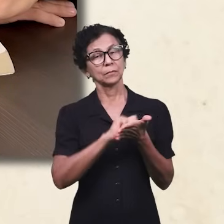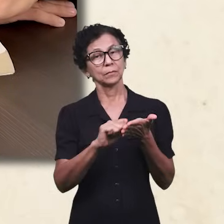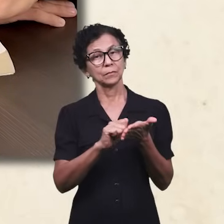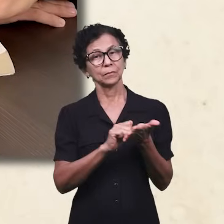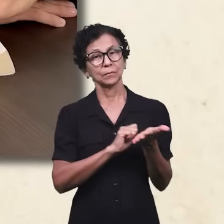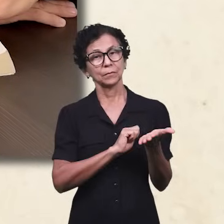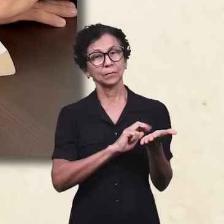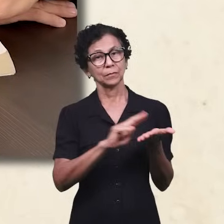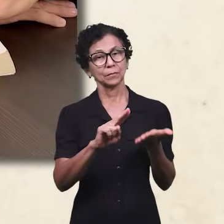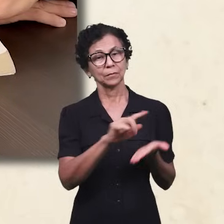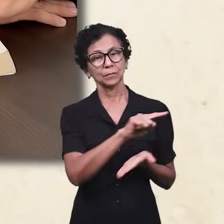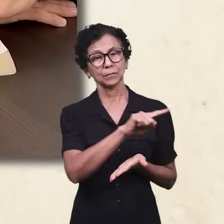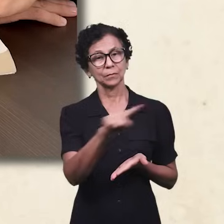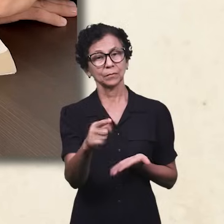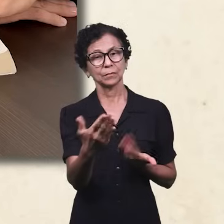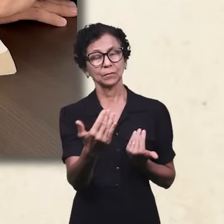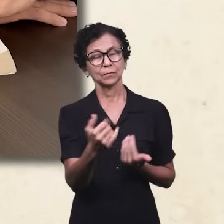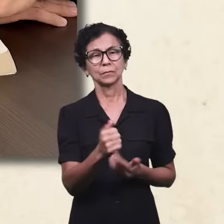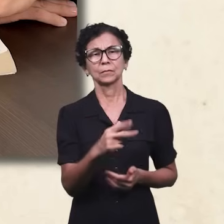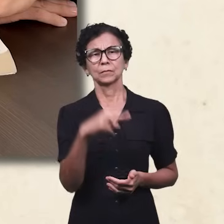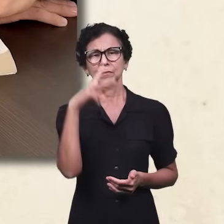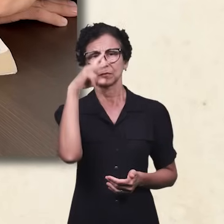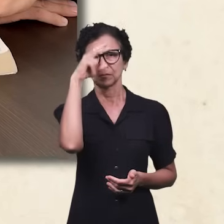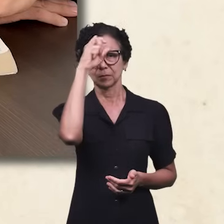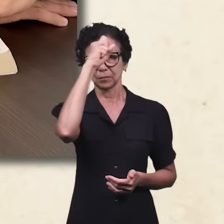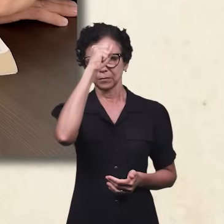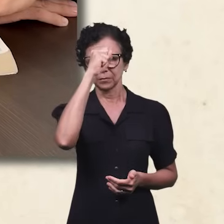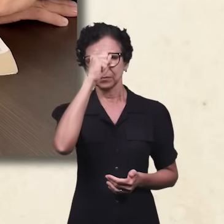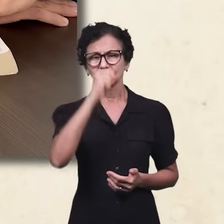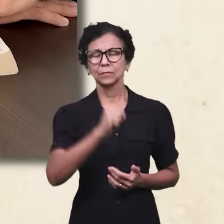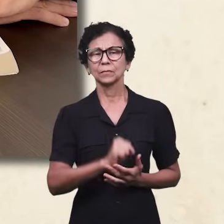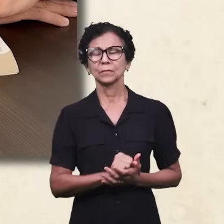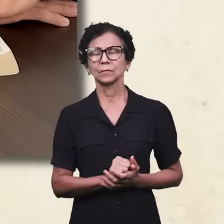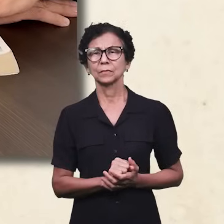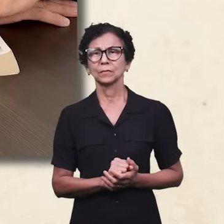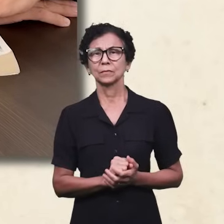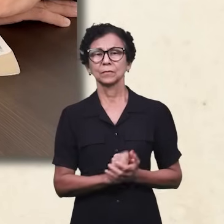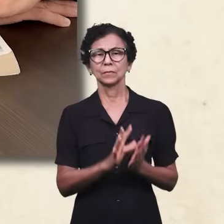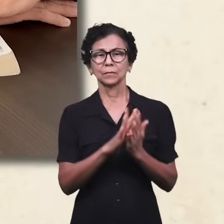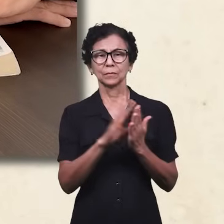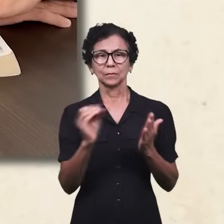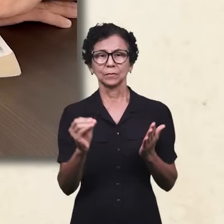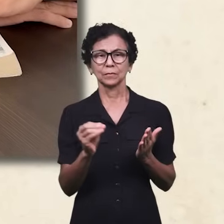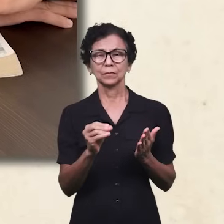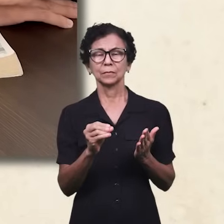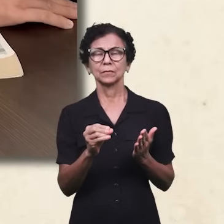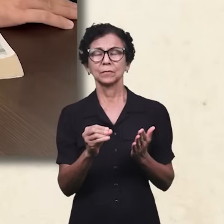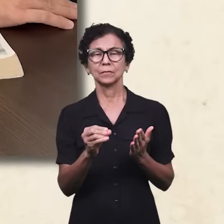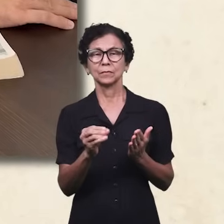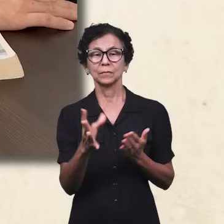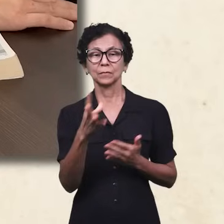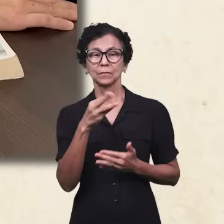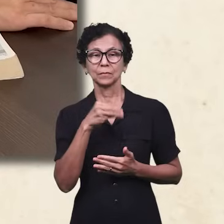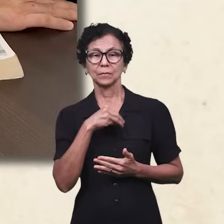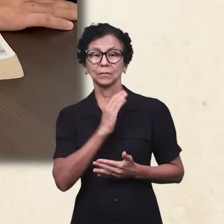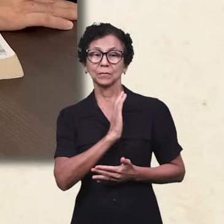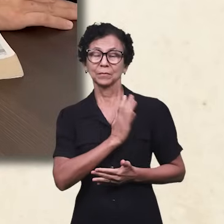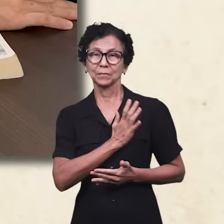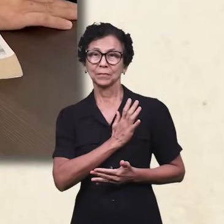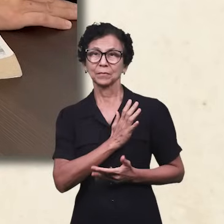jovens porque sois fortes e a palavra de Deus permanece em Vós e já venceste o